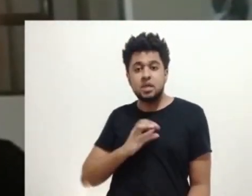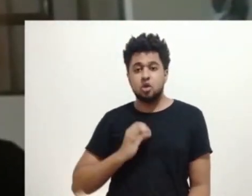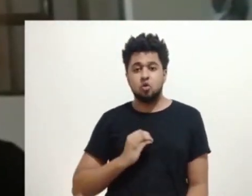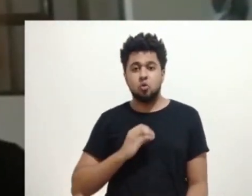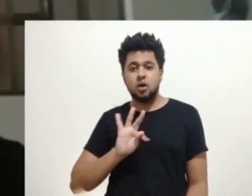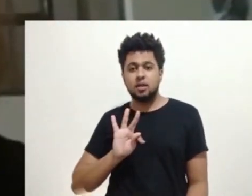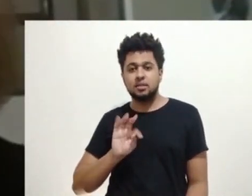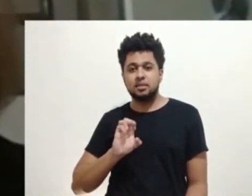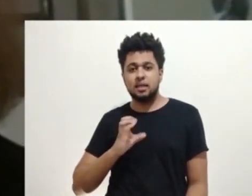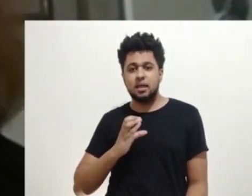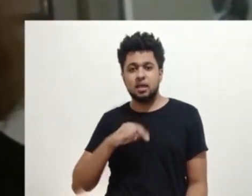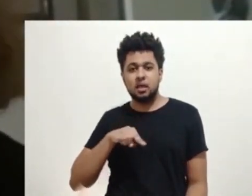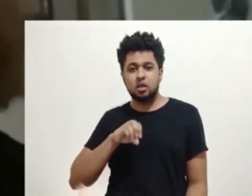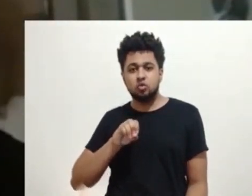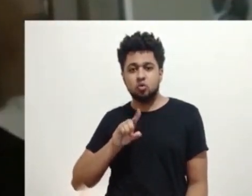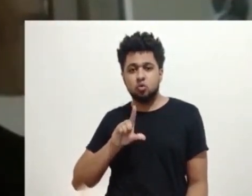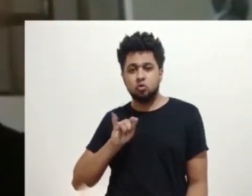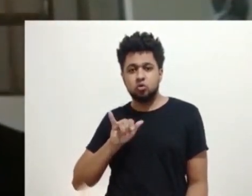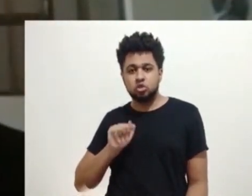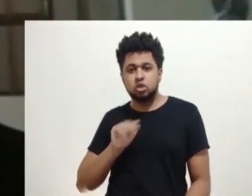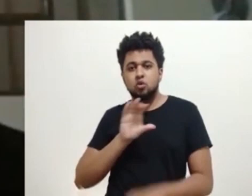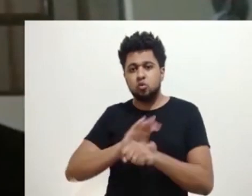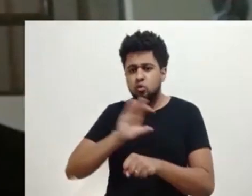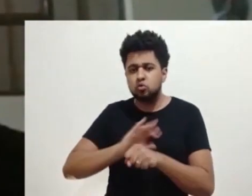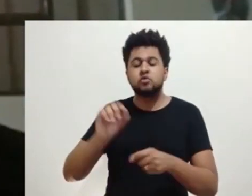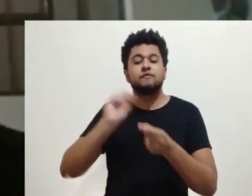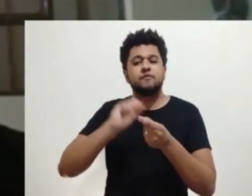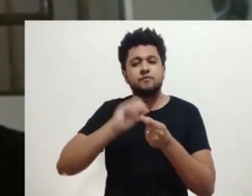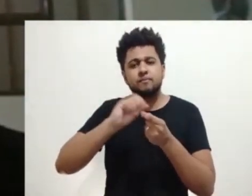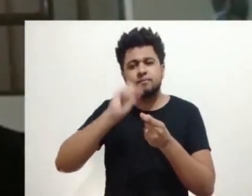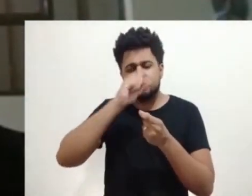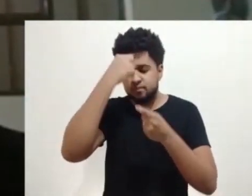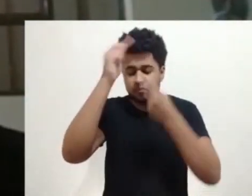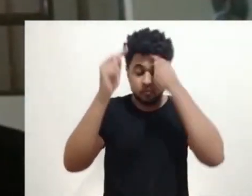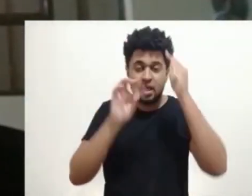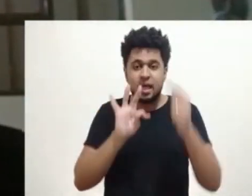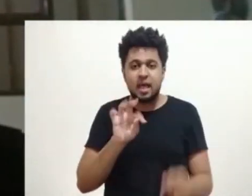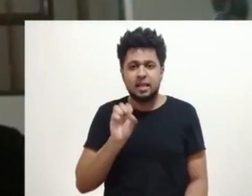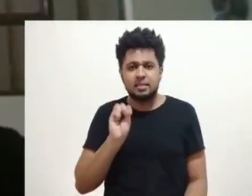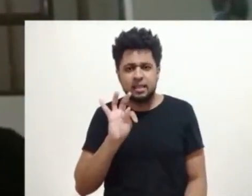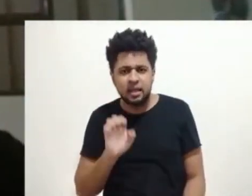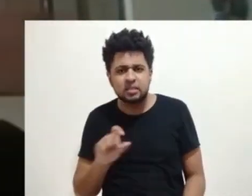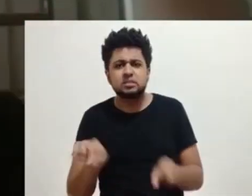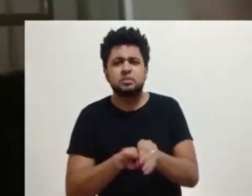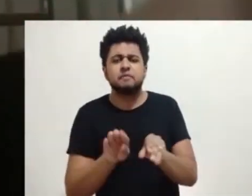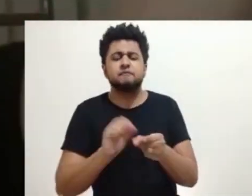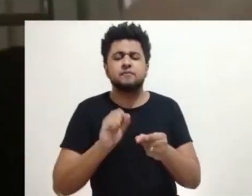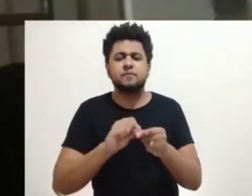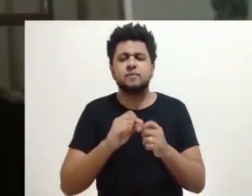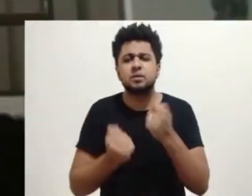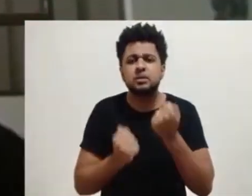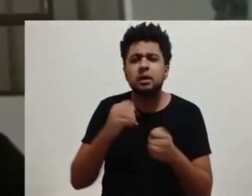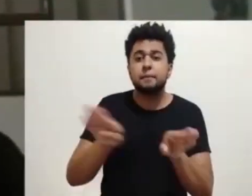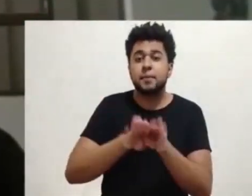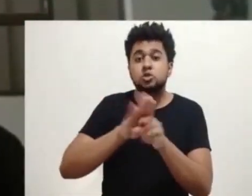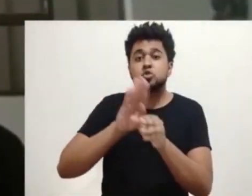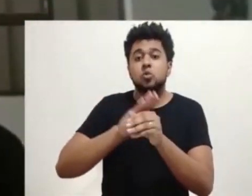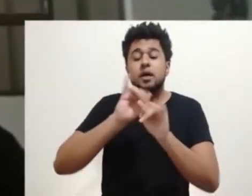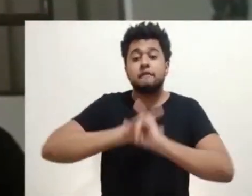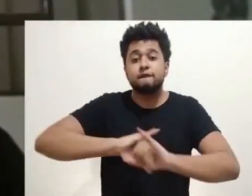produzindo teste, como eu falei, o pessoal da física, química, tudo, o pessoal fazendo maquinário, o pessoal da informática,